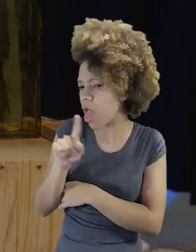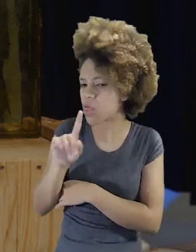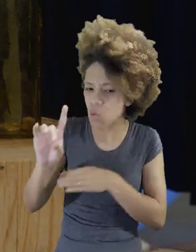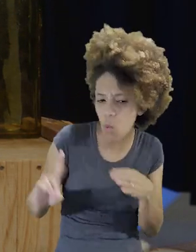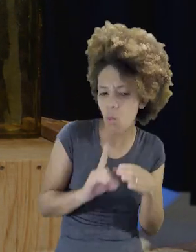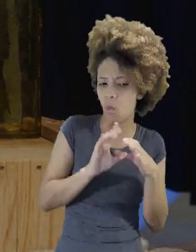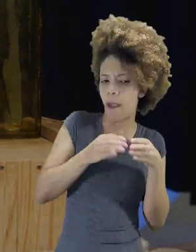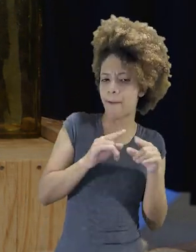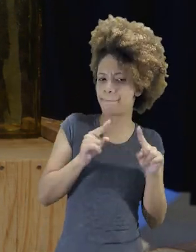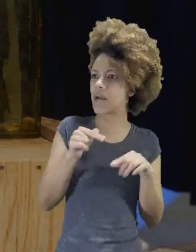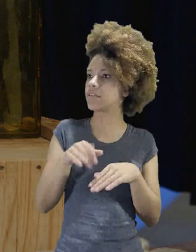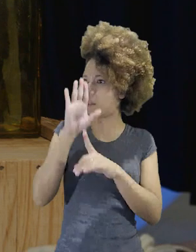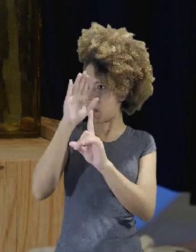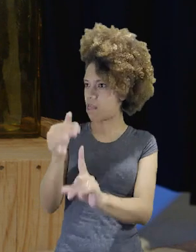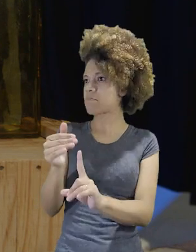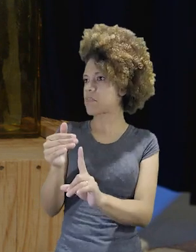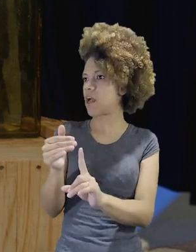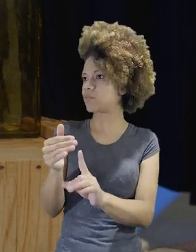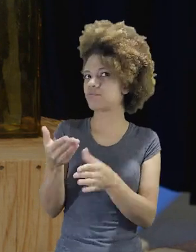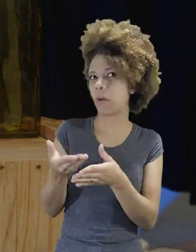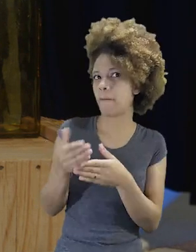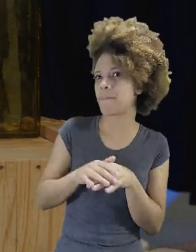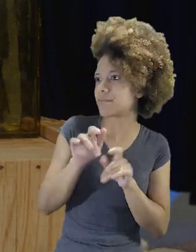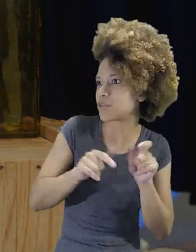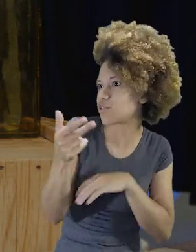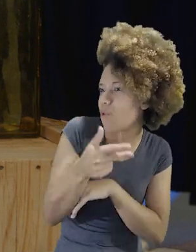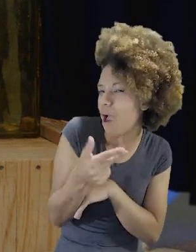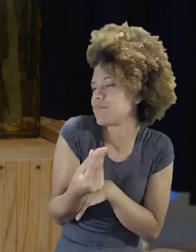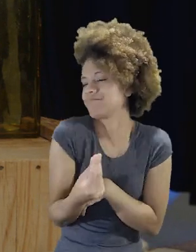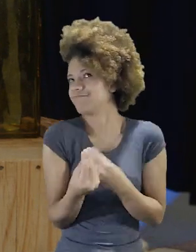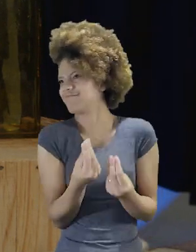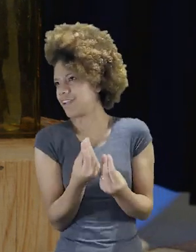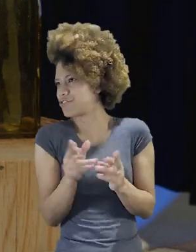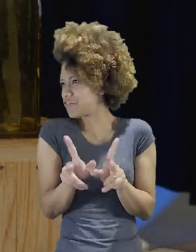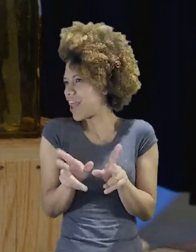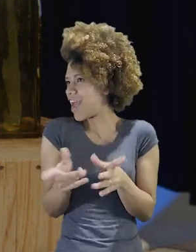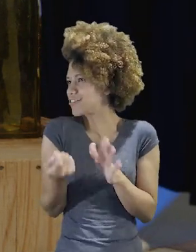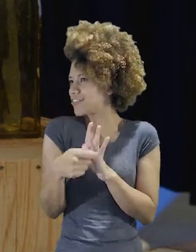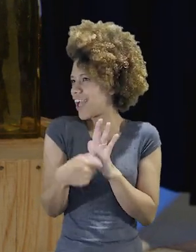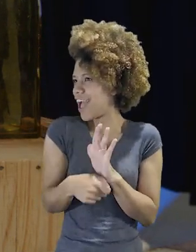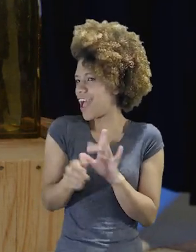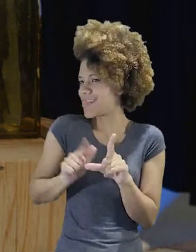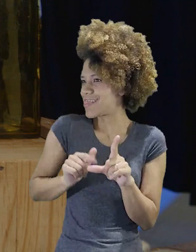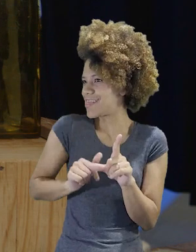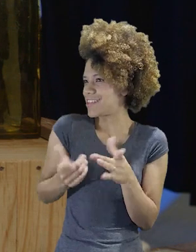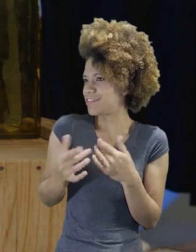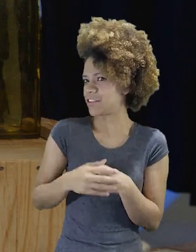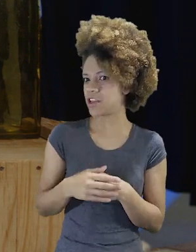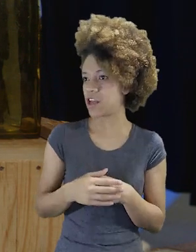parte da cena mas ele é respeitado pelo pelos caras ele tem você